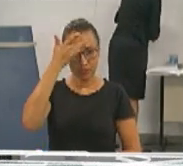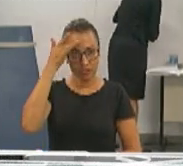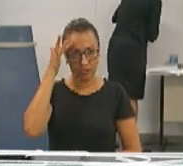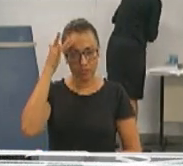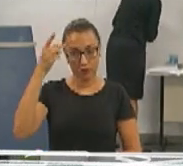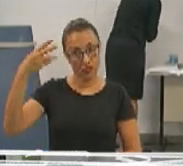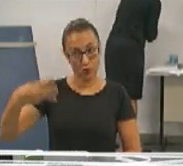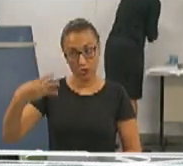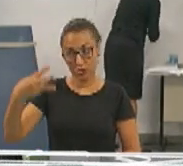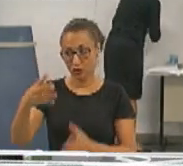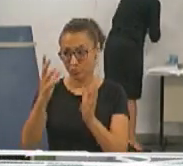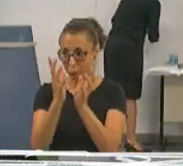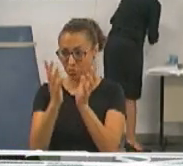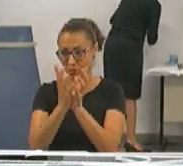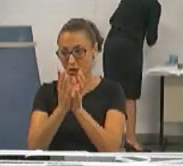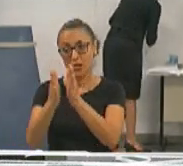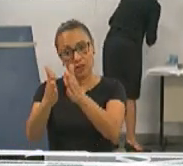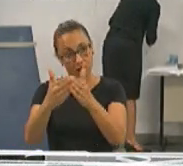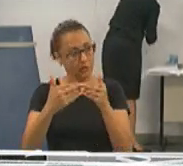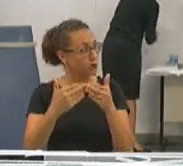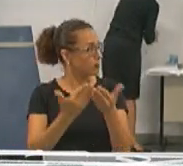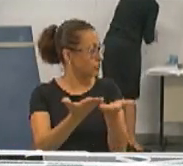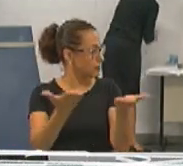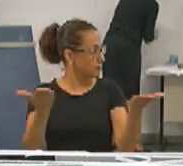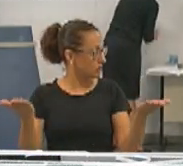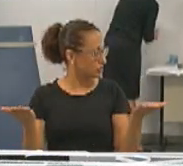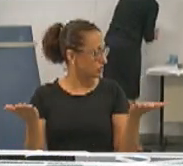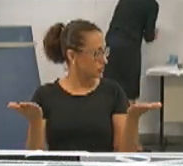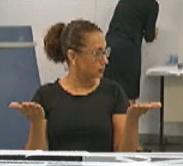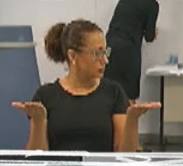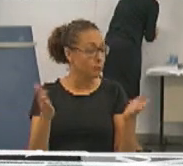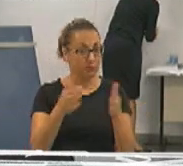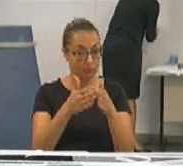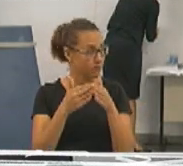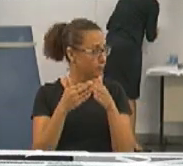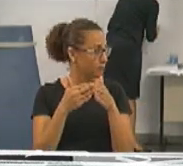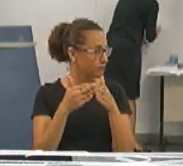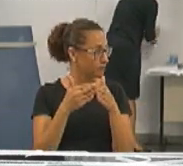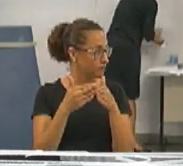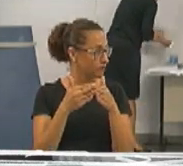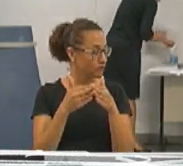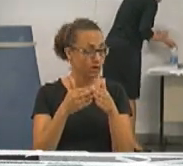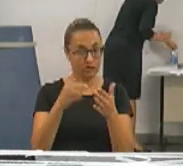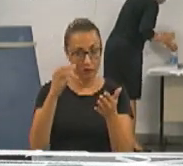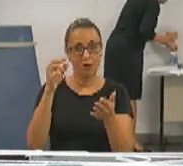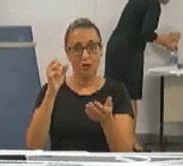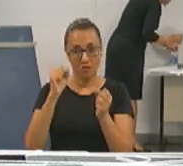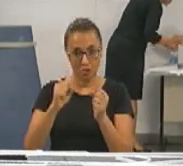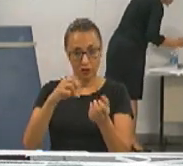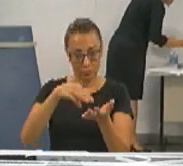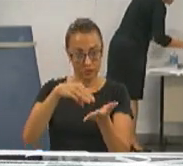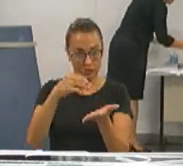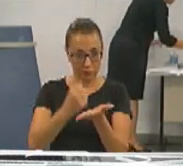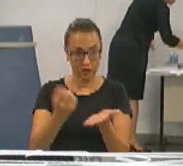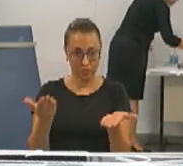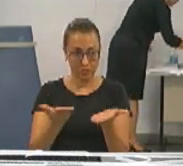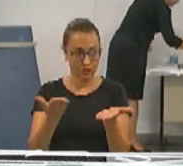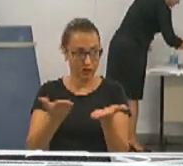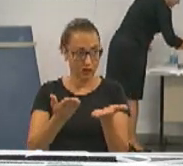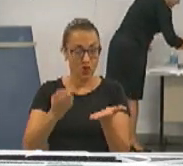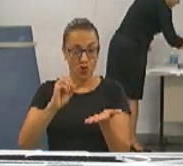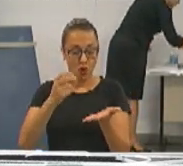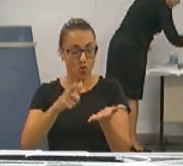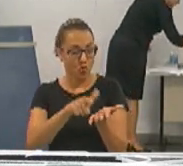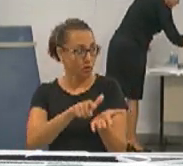no terceiro bloco. Portanto, eu peço que vocês peçam a inscrição ou procure um papelzinho